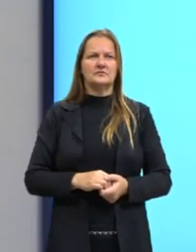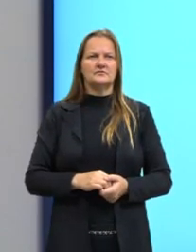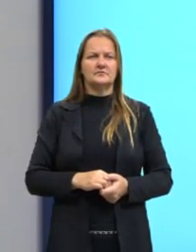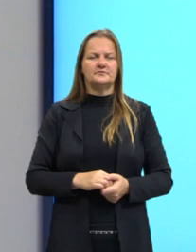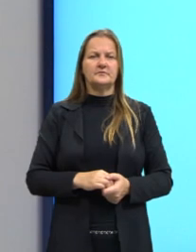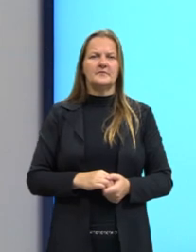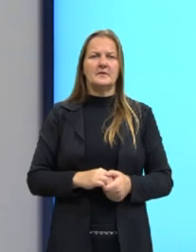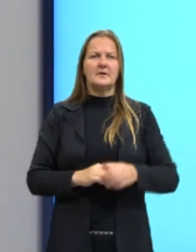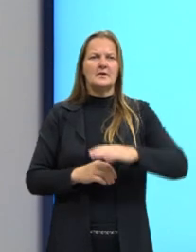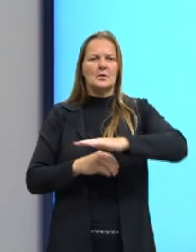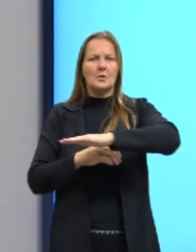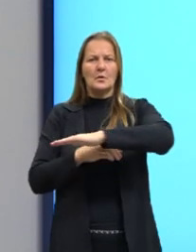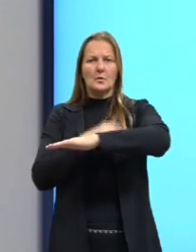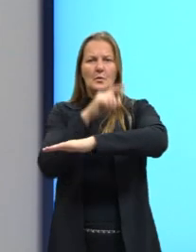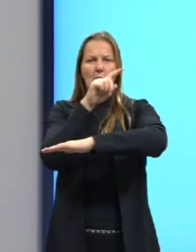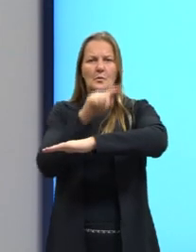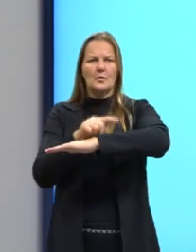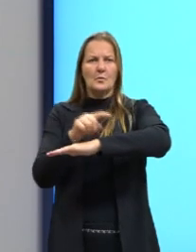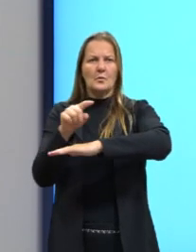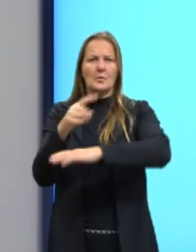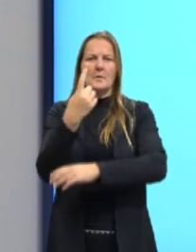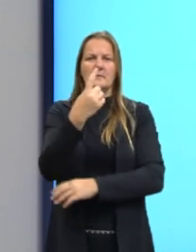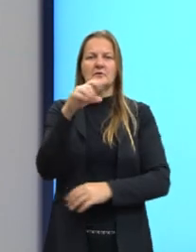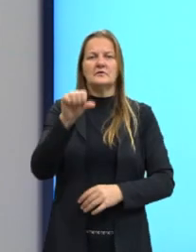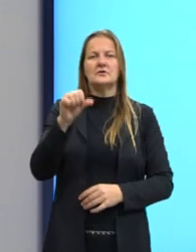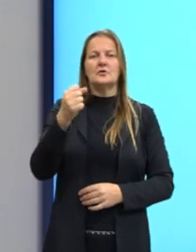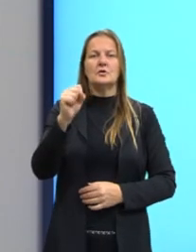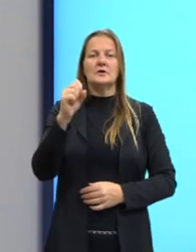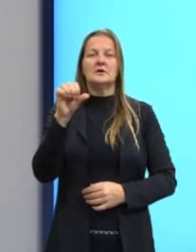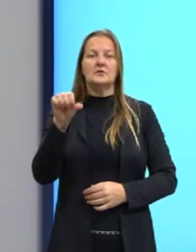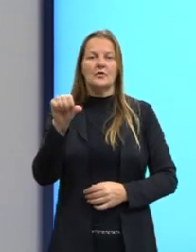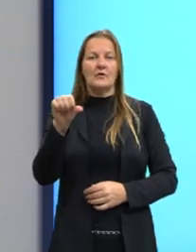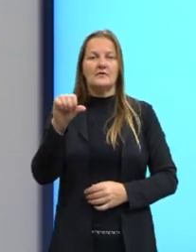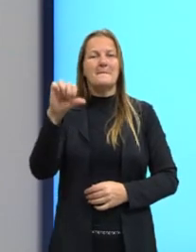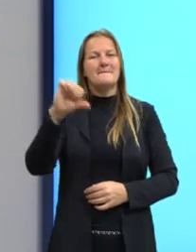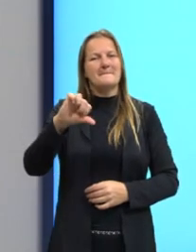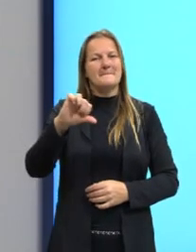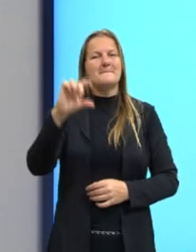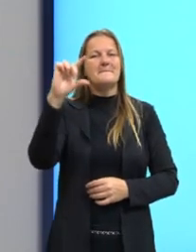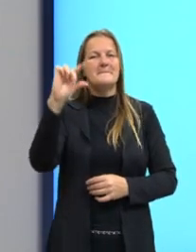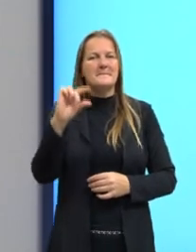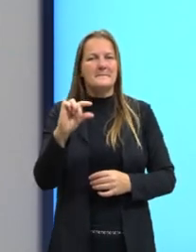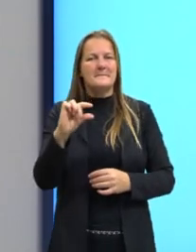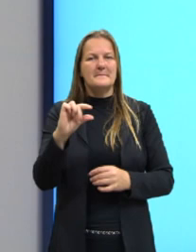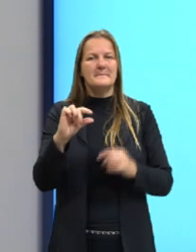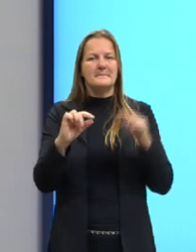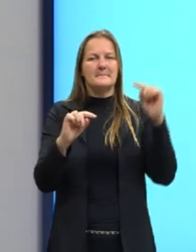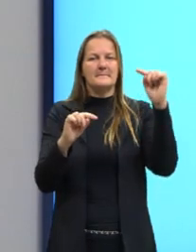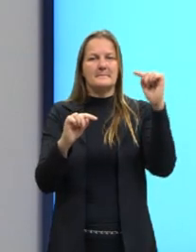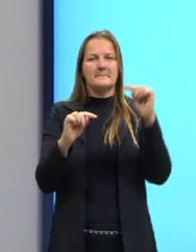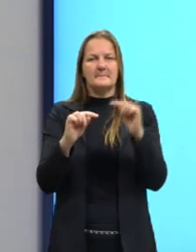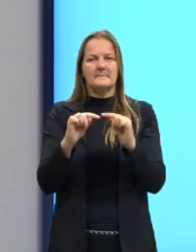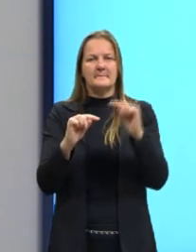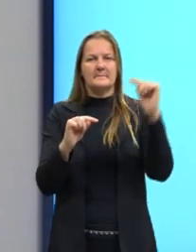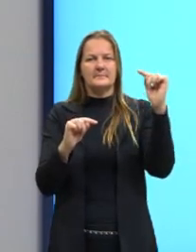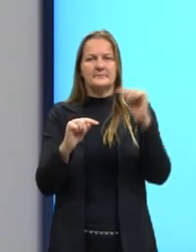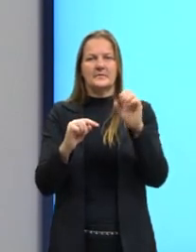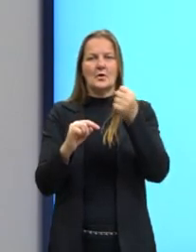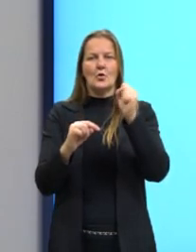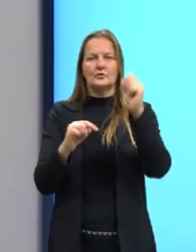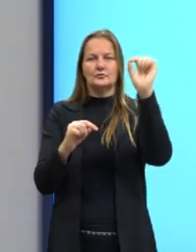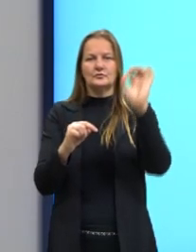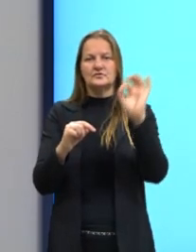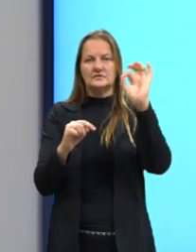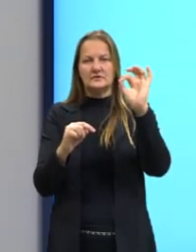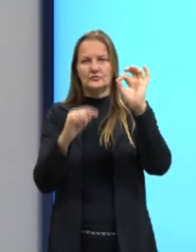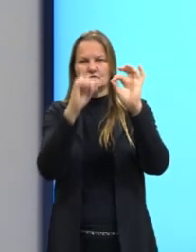gráfico existe pontos aqui comeu 89 que é um pouquinho acima de oito por cento o que na verdade